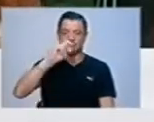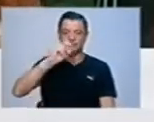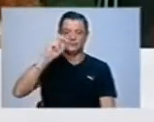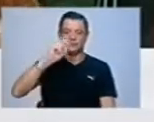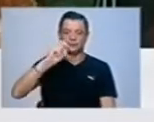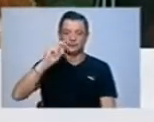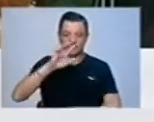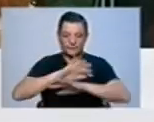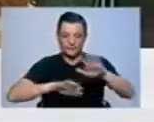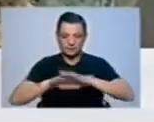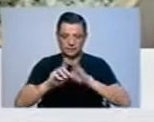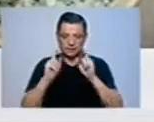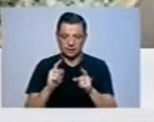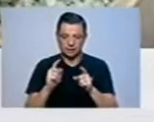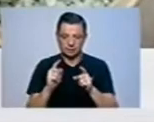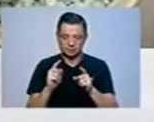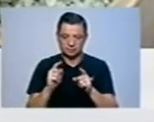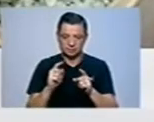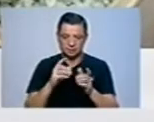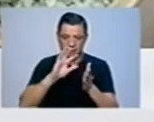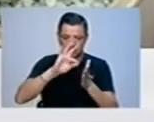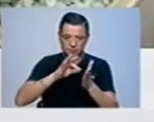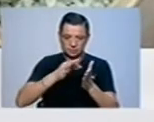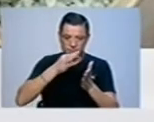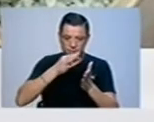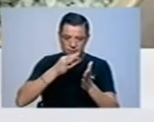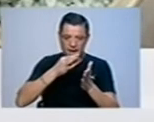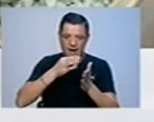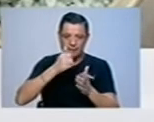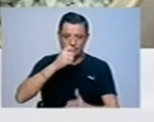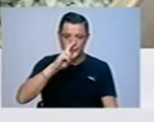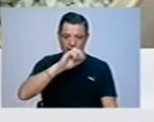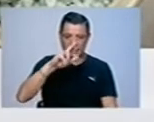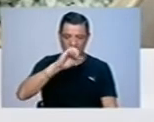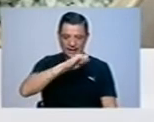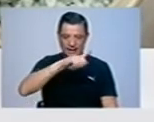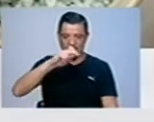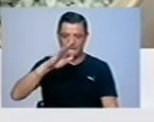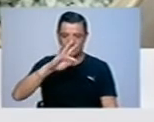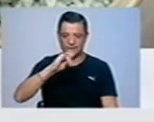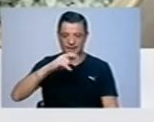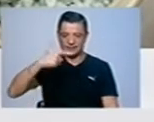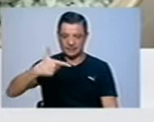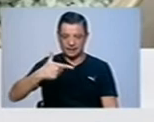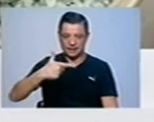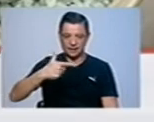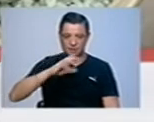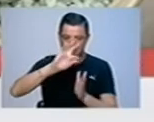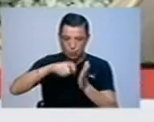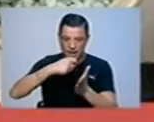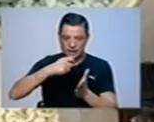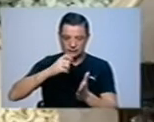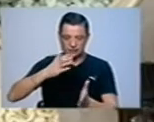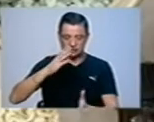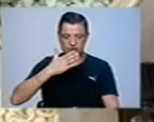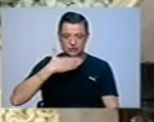é uma... Um chá barriga fit. Precisamos de uma colher de chá verde ou de cavalinha.